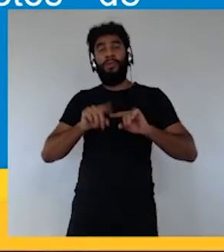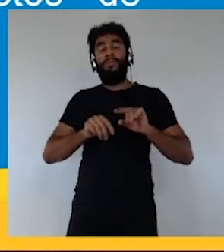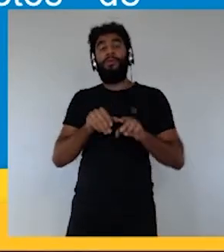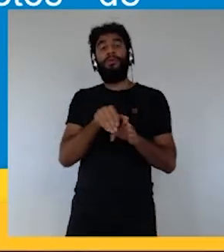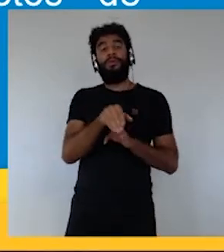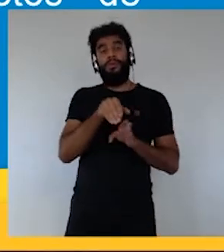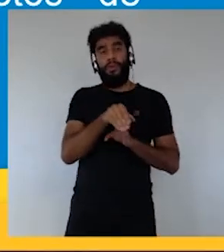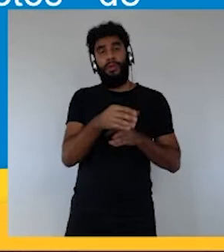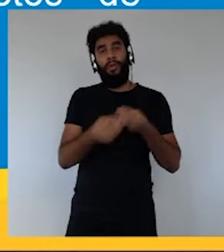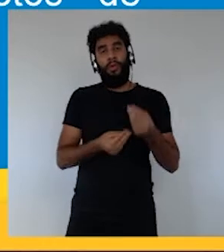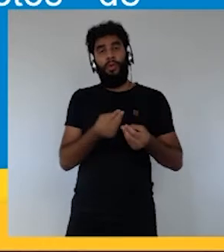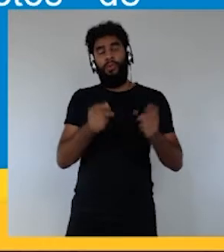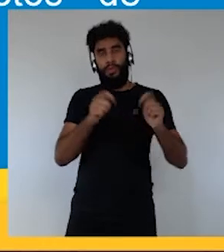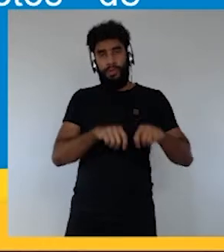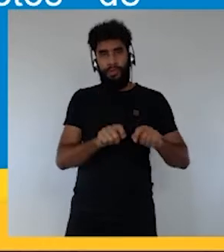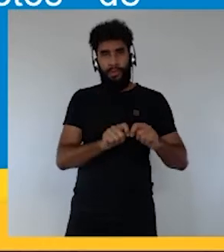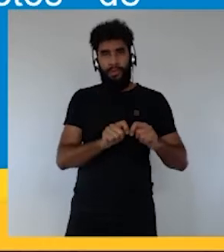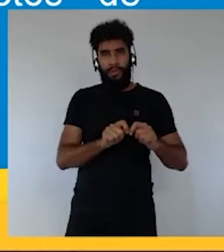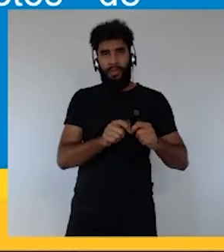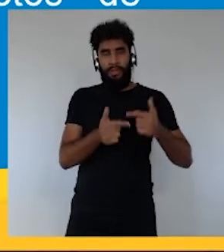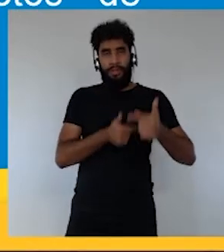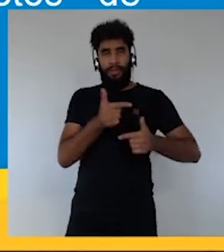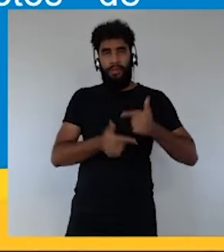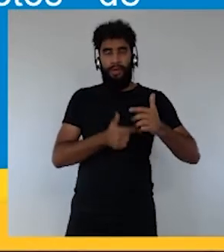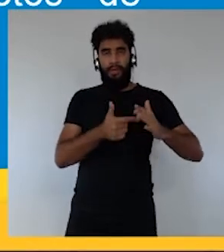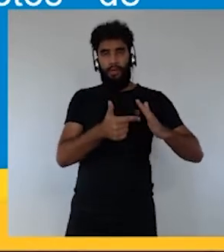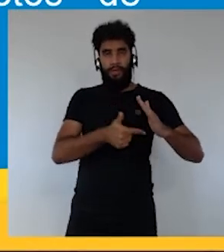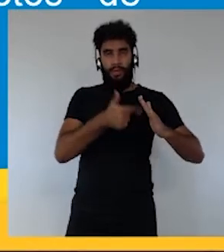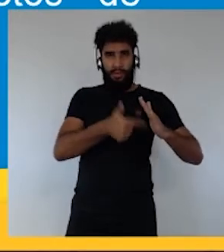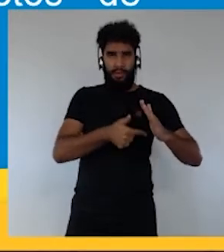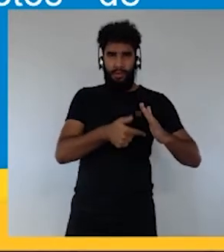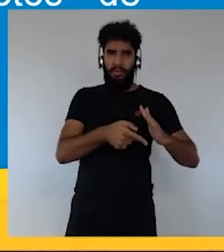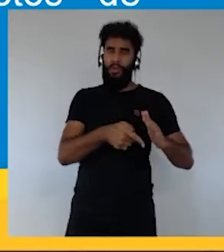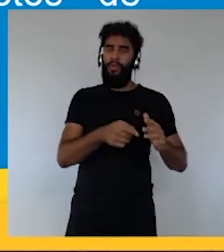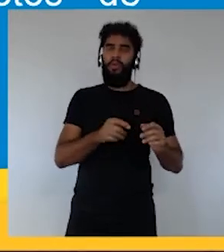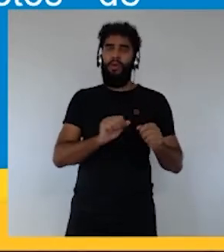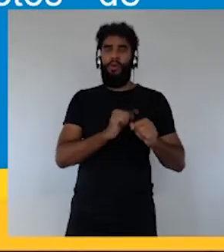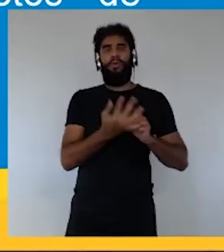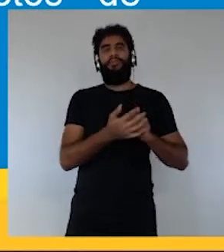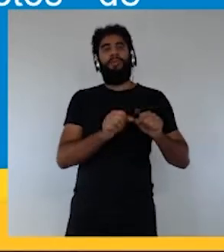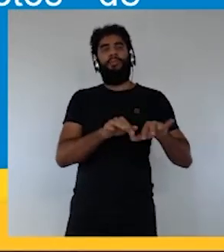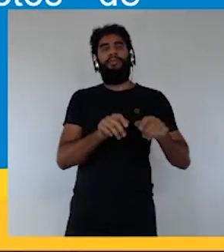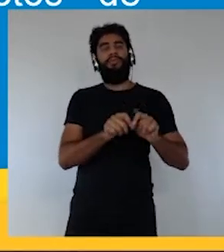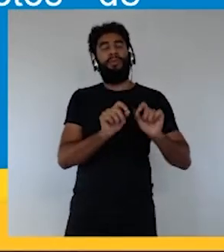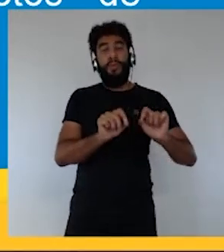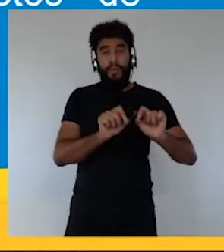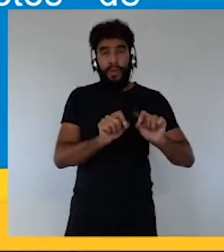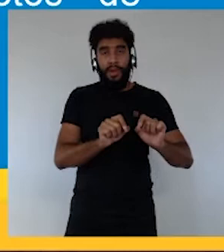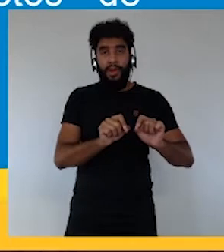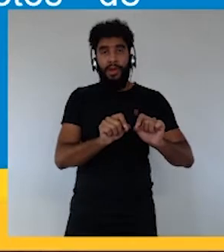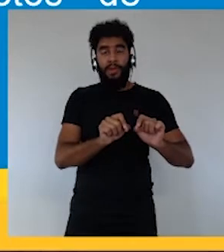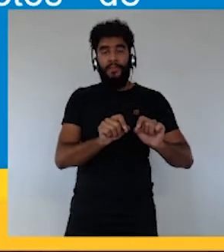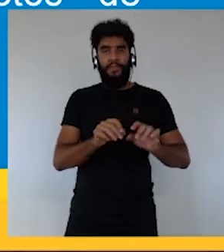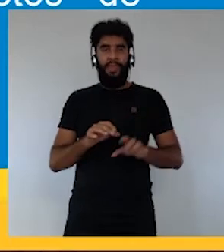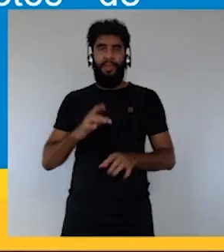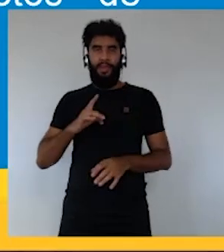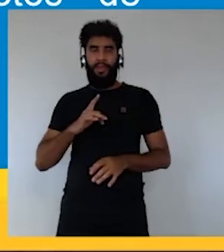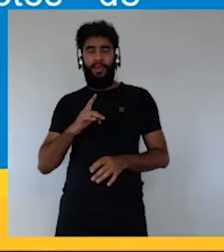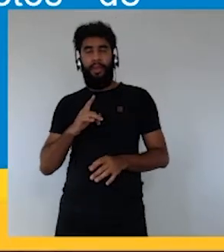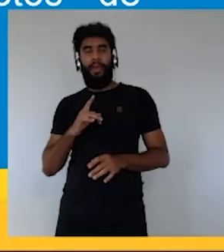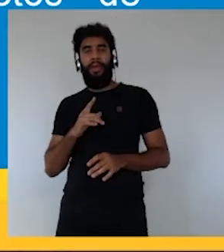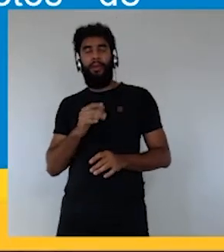sobre procedimentos remotos para resolução de conflitos. Isso fez com que o que a pandemia fez com esse instrumento de soft law? Ao invés de ter o